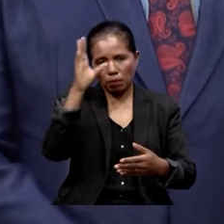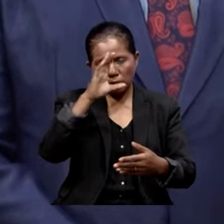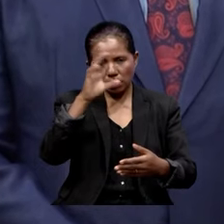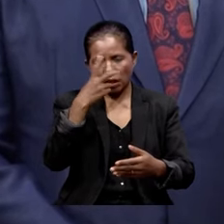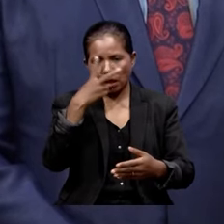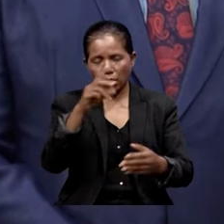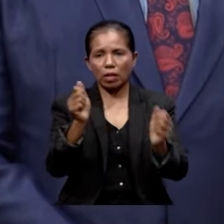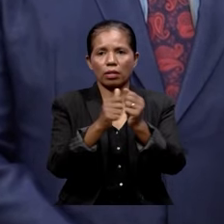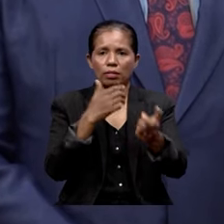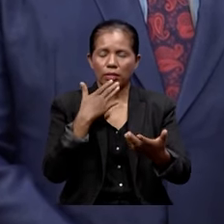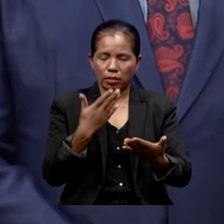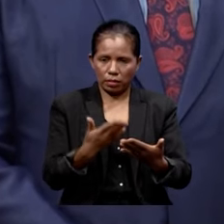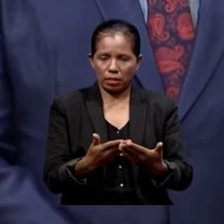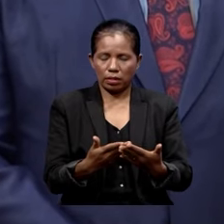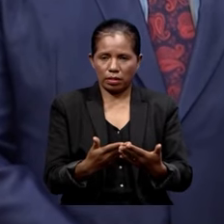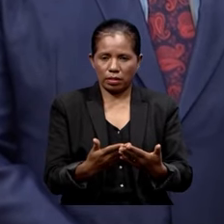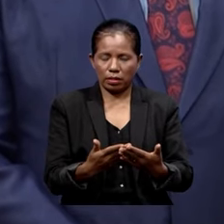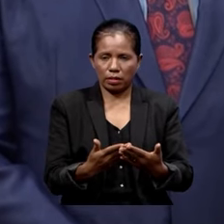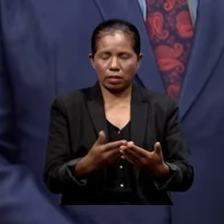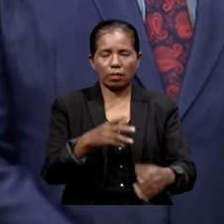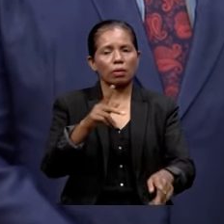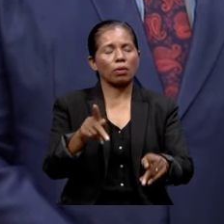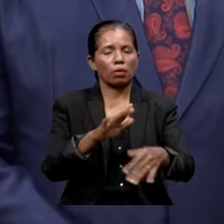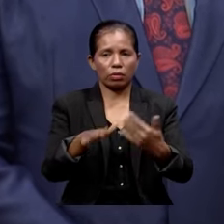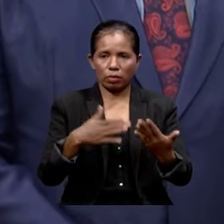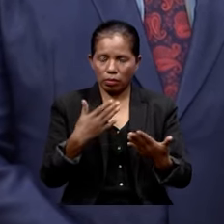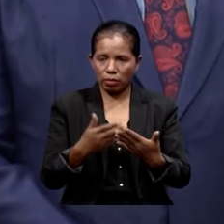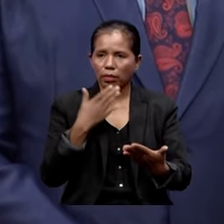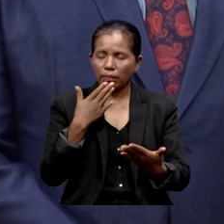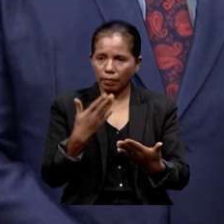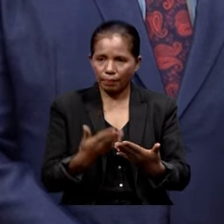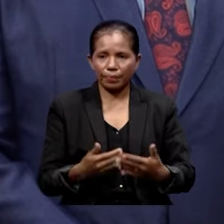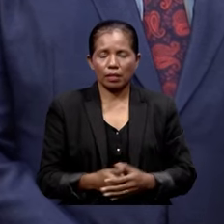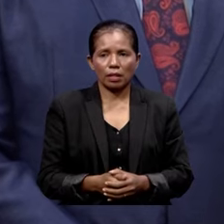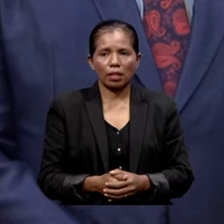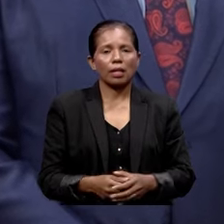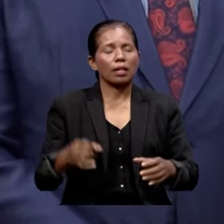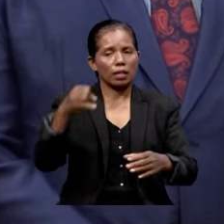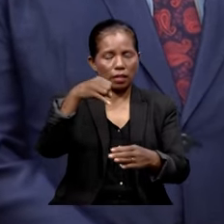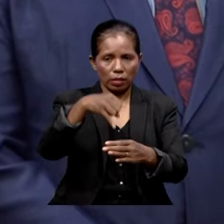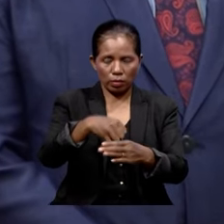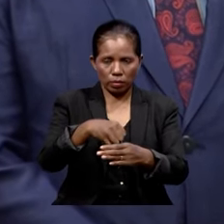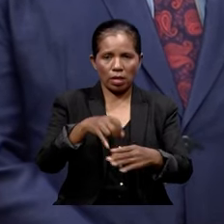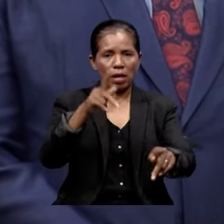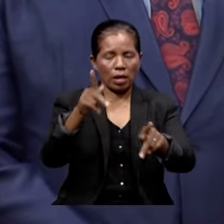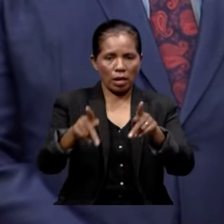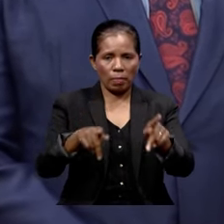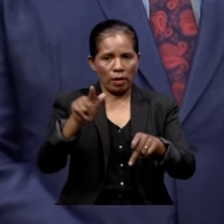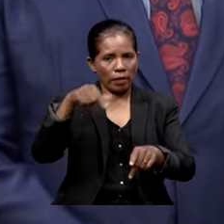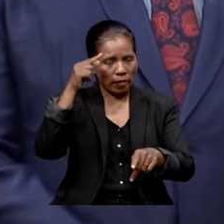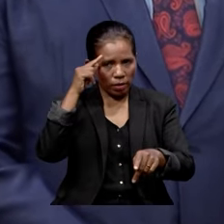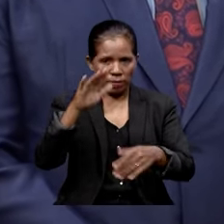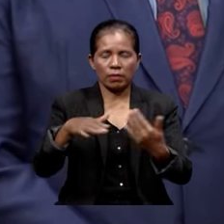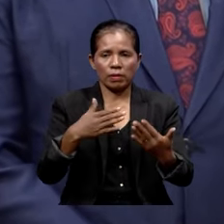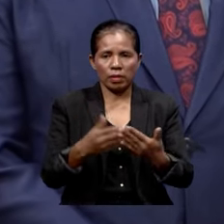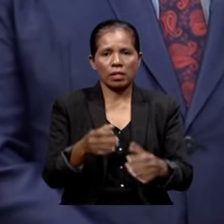o diálogo, ou meios pacíficos. E nem inclui entidades de governo.